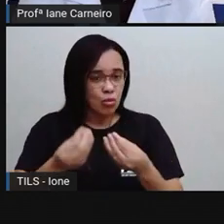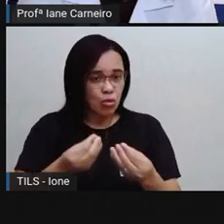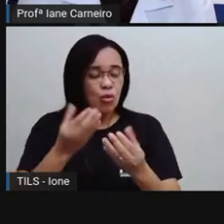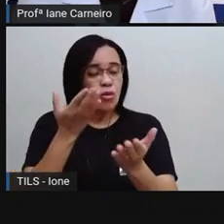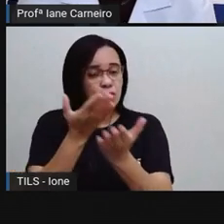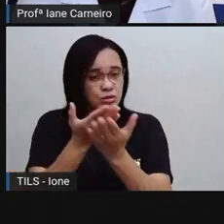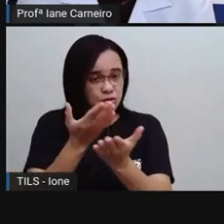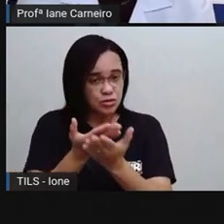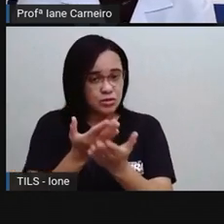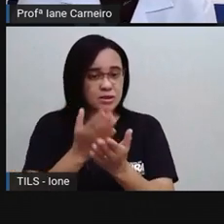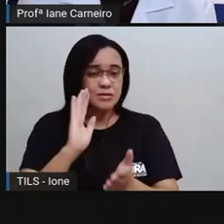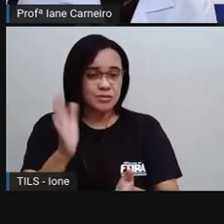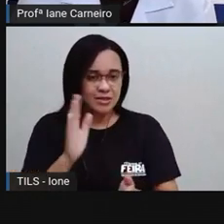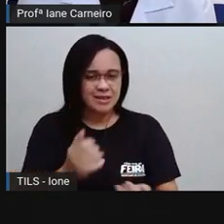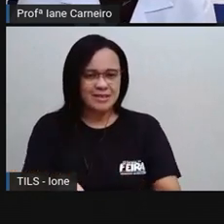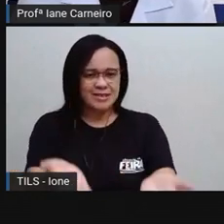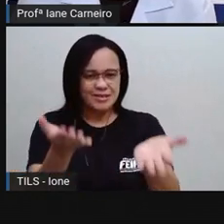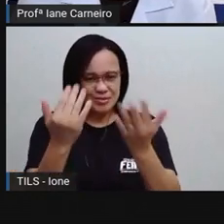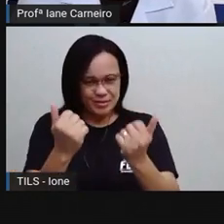joia? Então vamos lá.